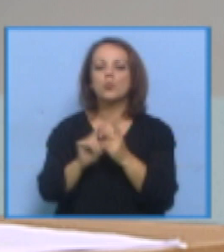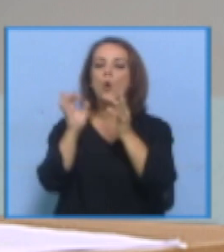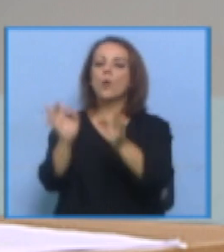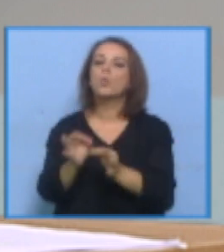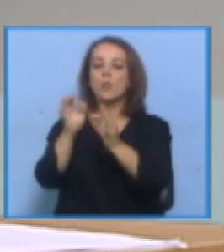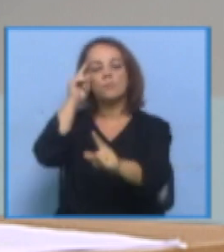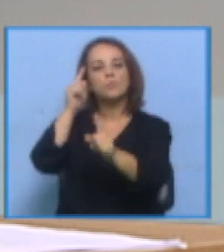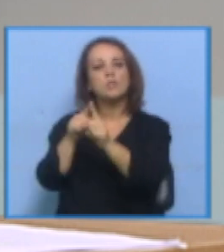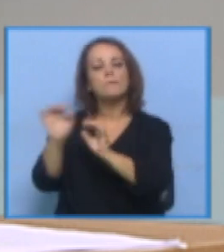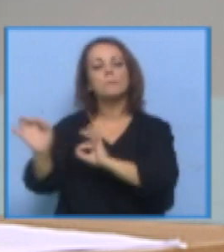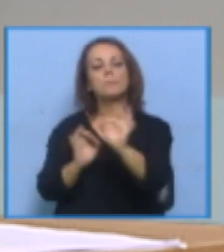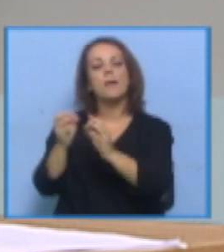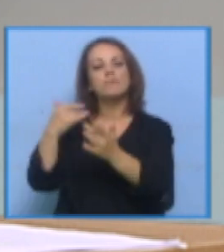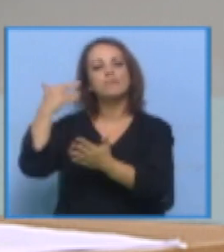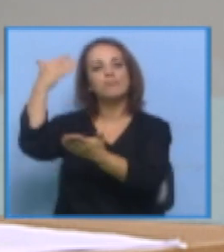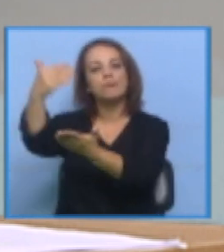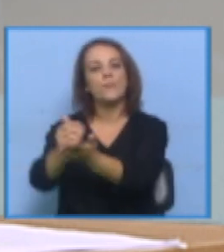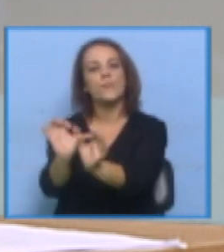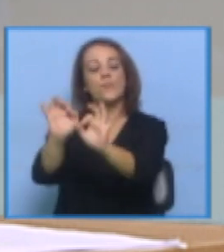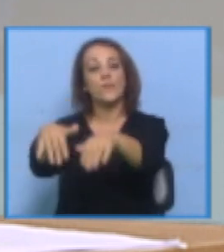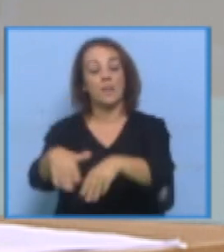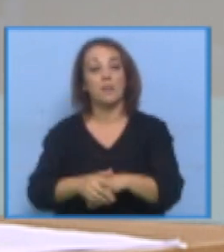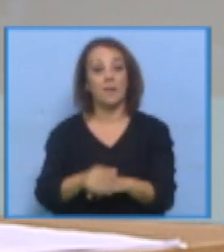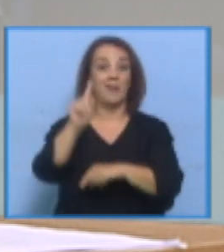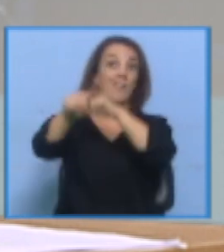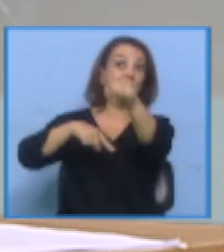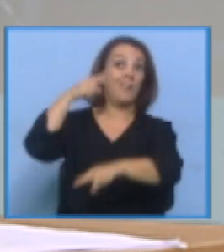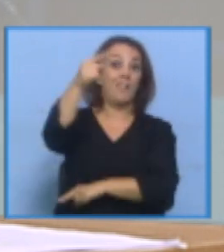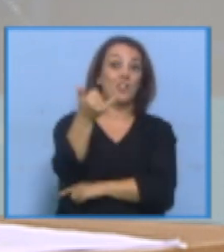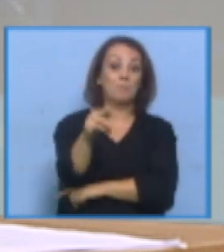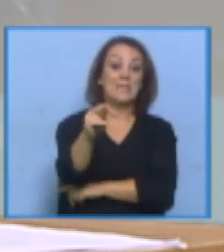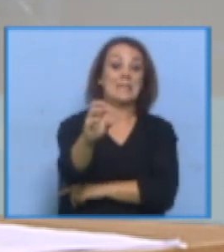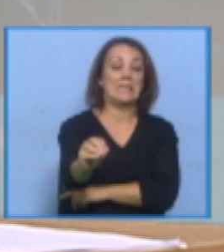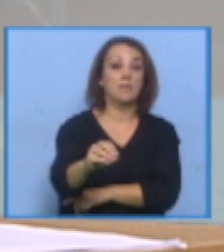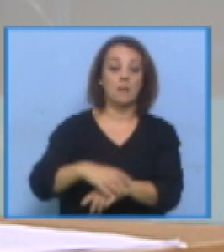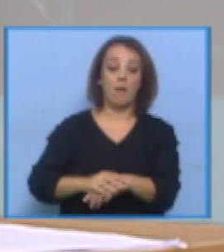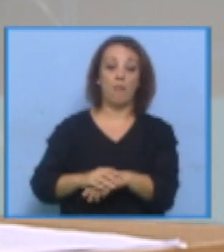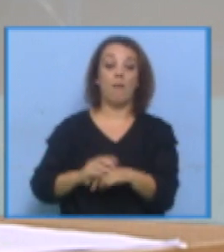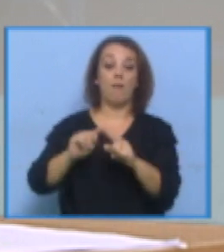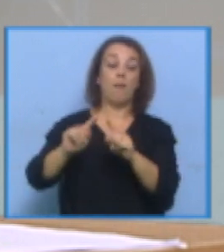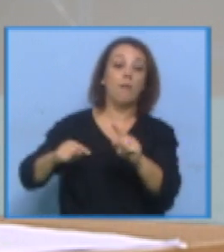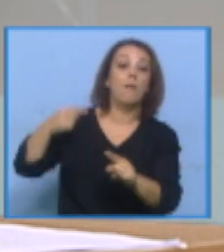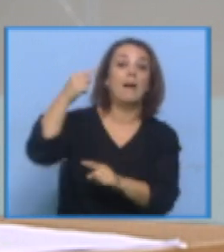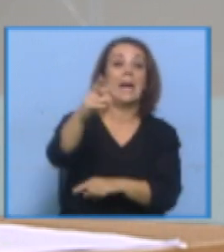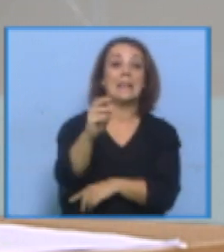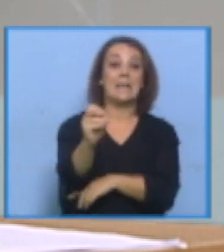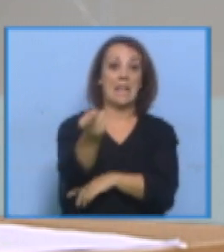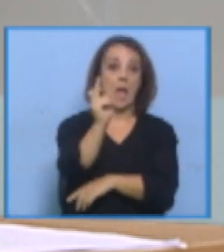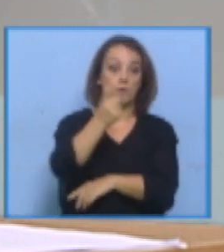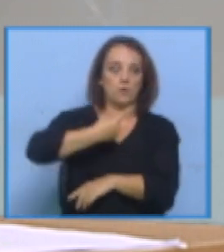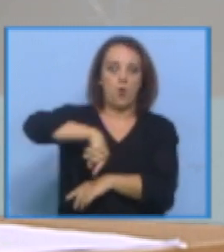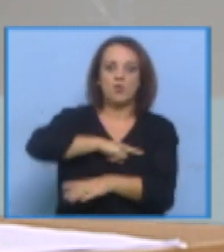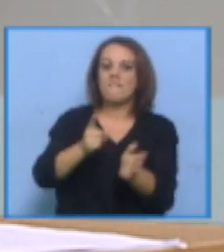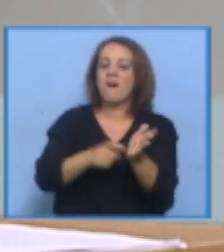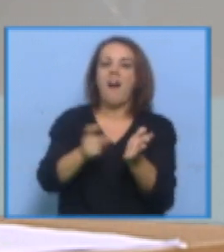paliativos, tudo isso que daqui a 30 anos nos faltará imenso e que nós estamos a construir no momento em que